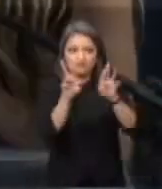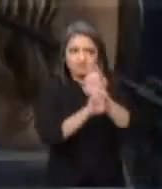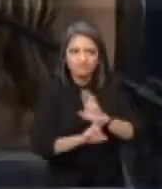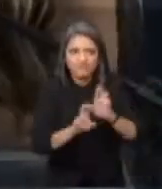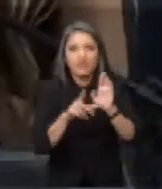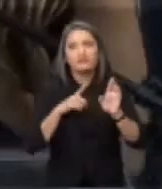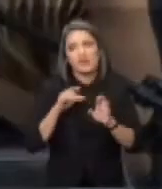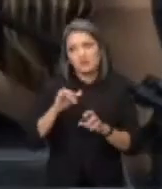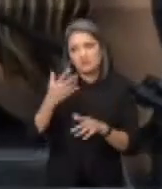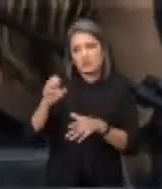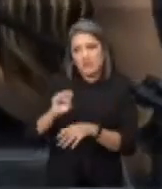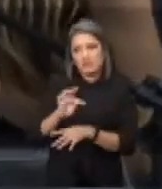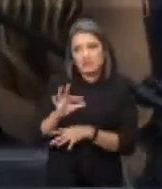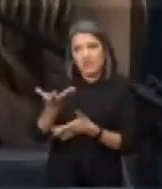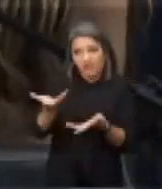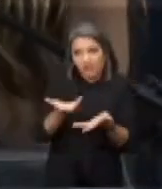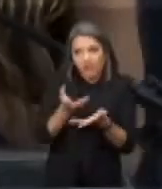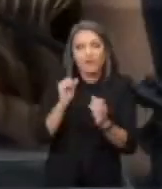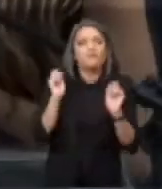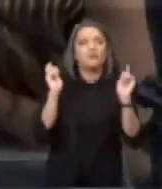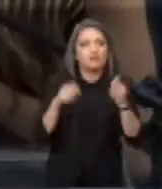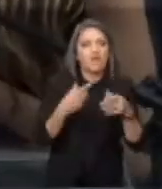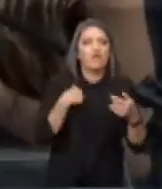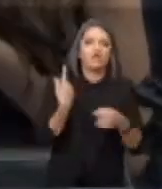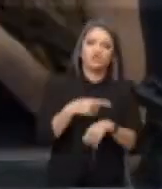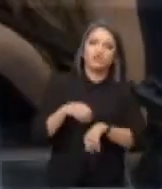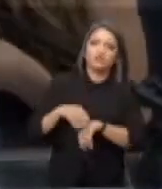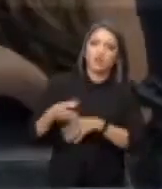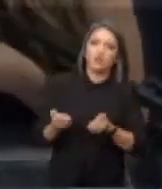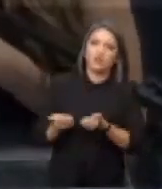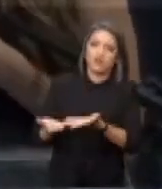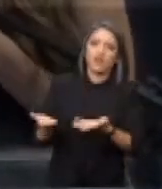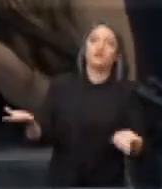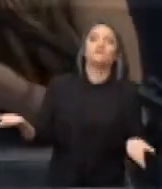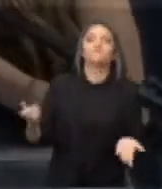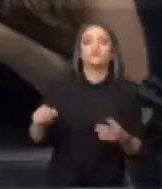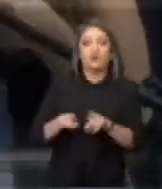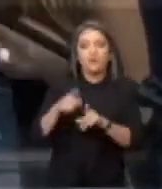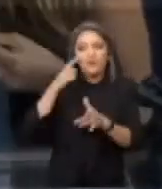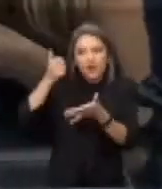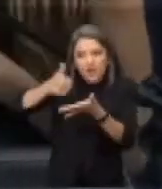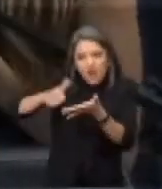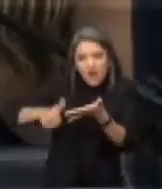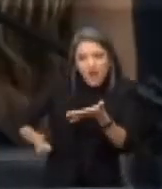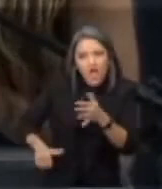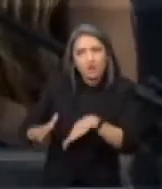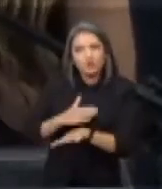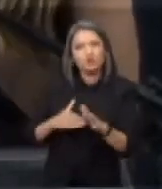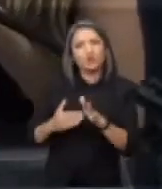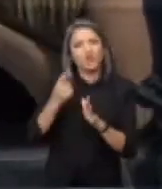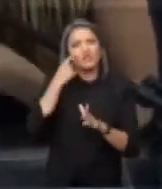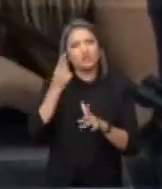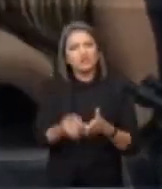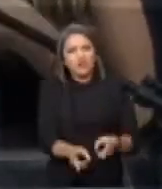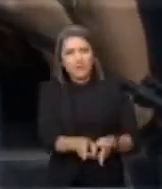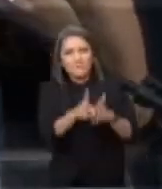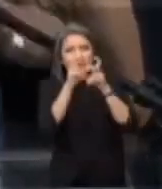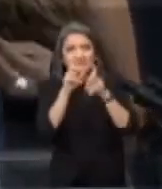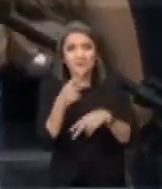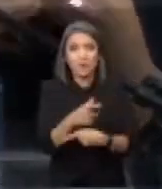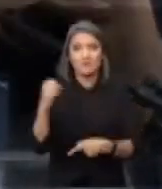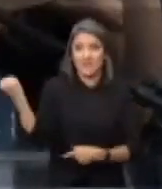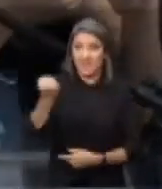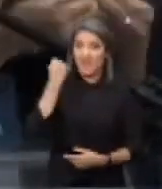interesse desta Corte, teremos prazer imenso em encaminhar a esta Casa para que possa ser avaliado tudo aquilo que nós apuramos das